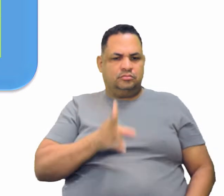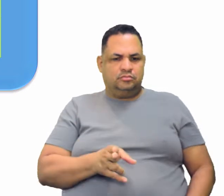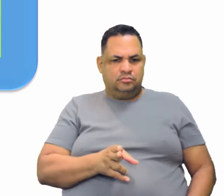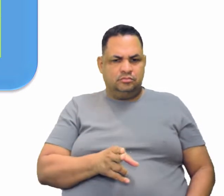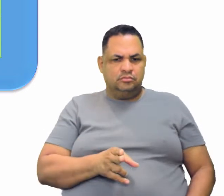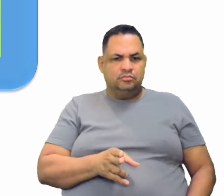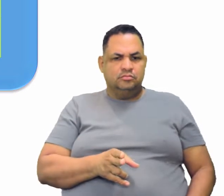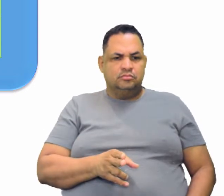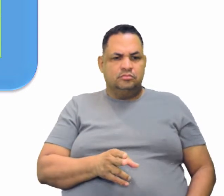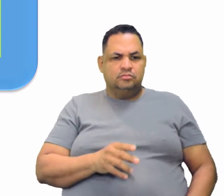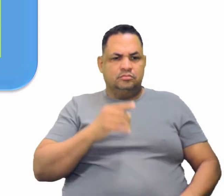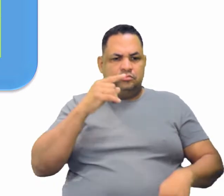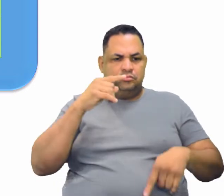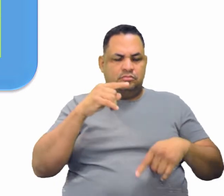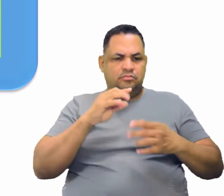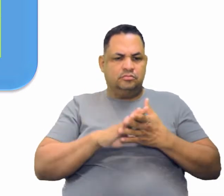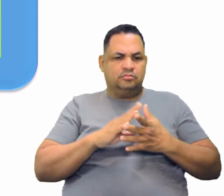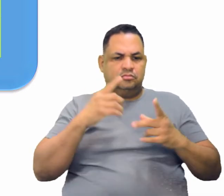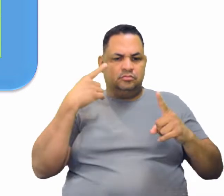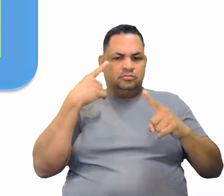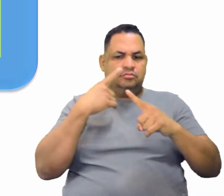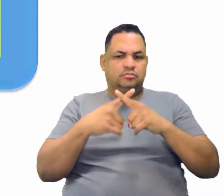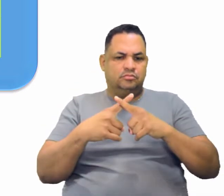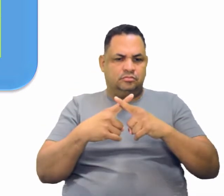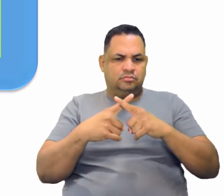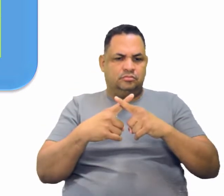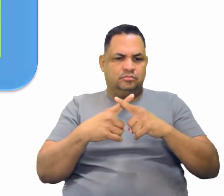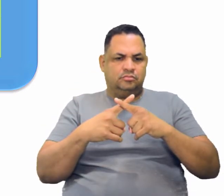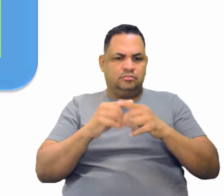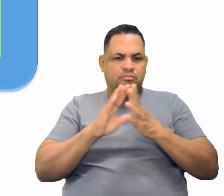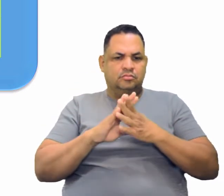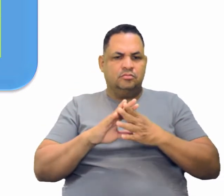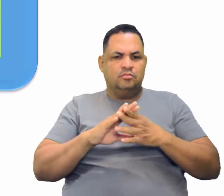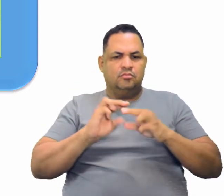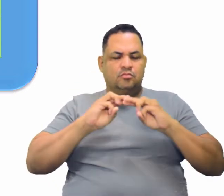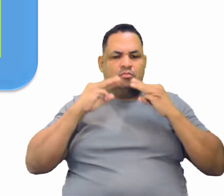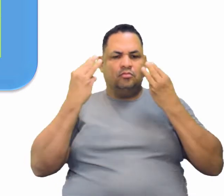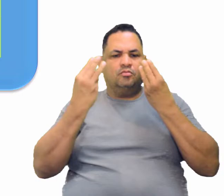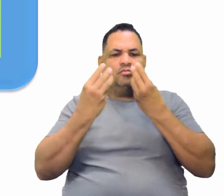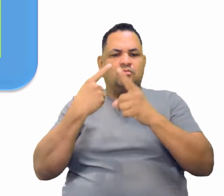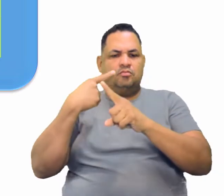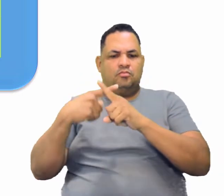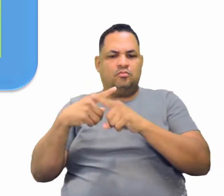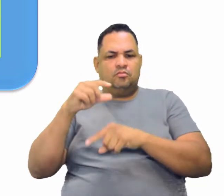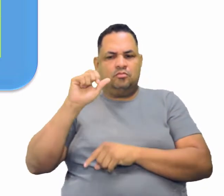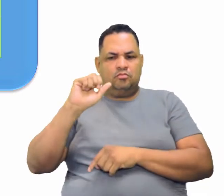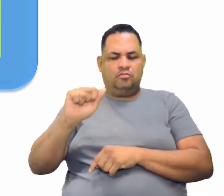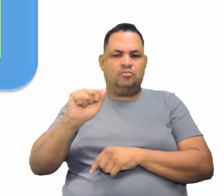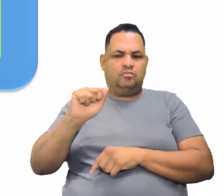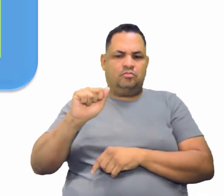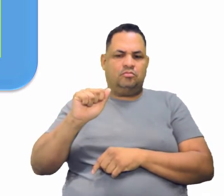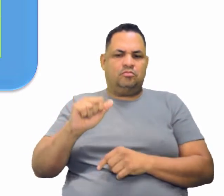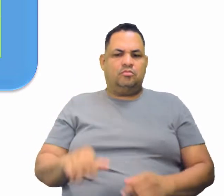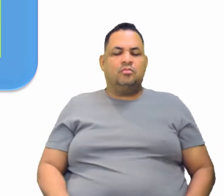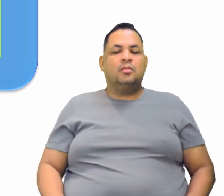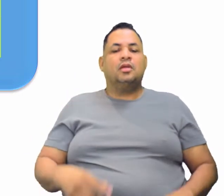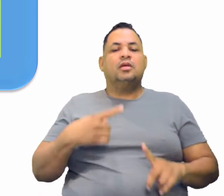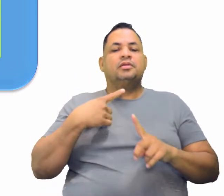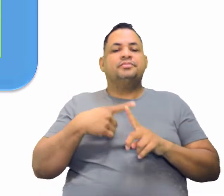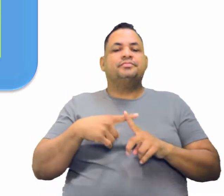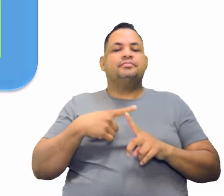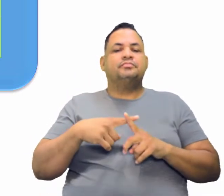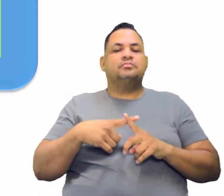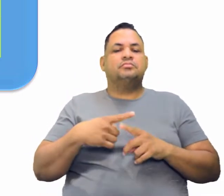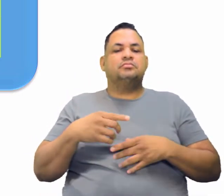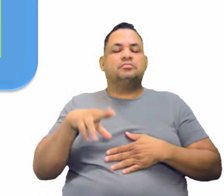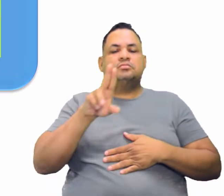Igual ao produto, que é a multiplicação da massa desse corpo vezes a aceleração que ele adquire. Porque se tu